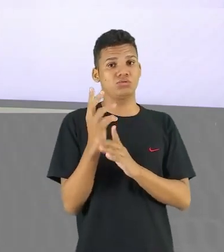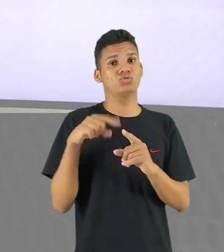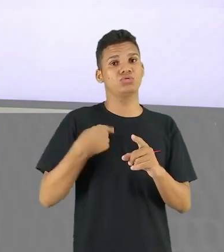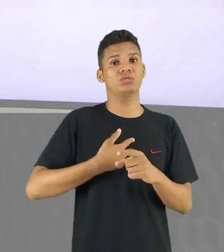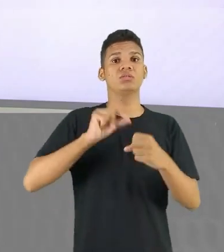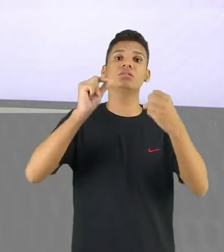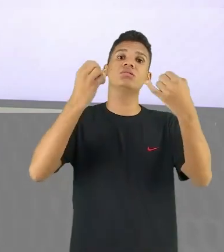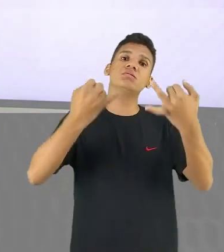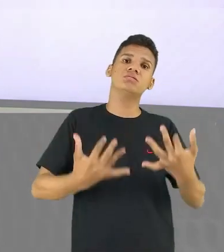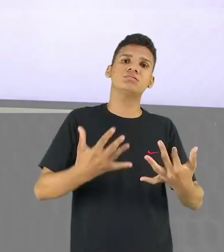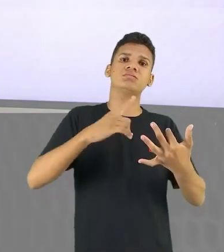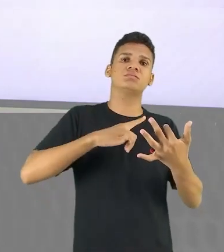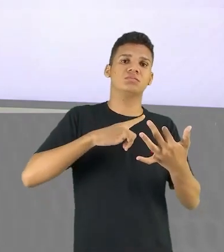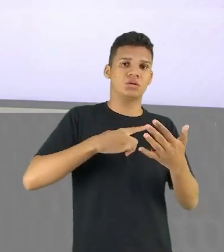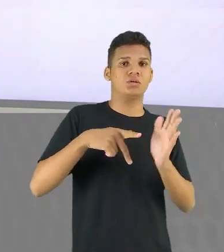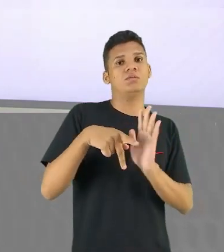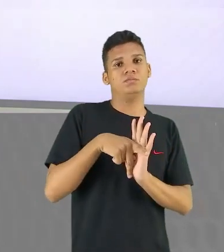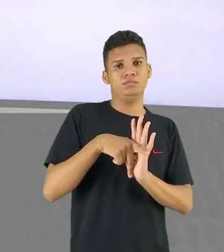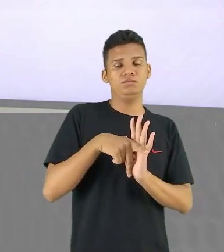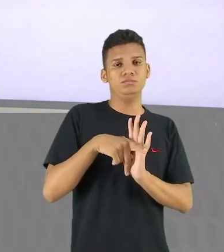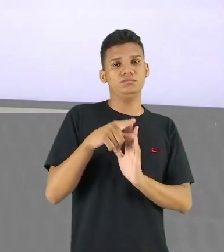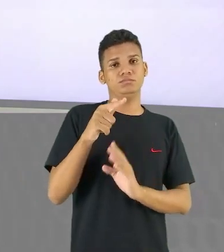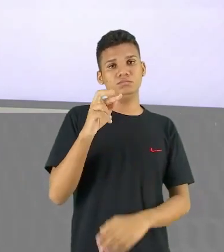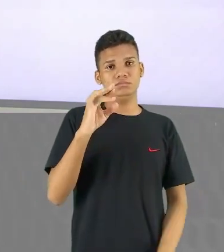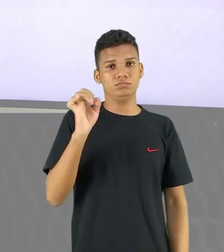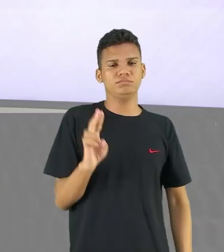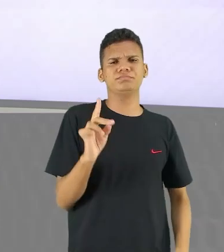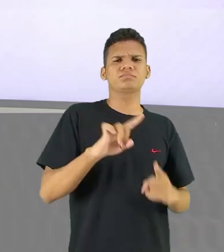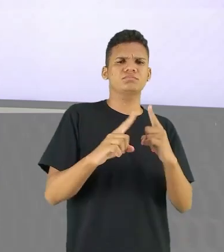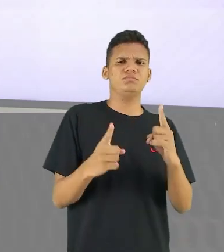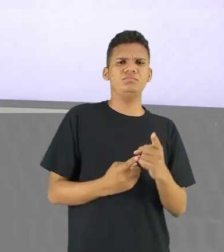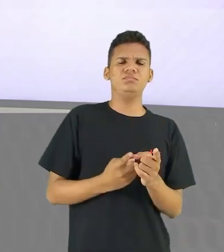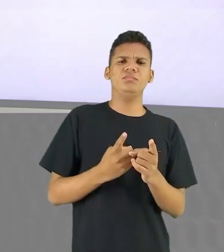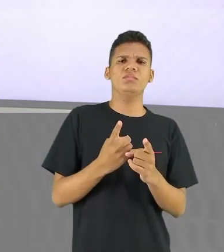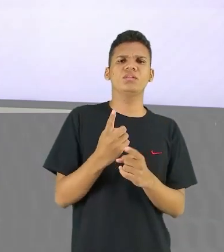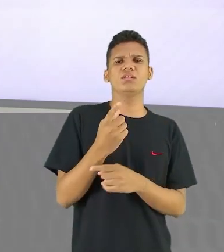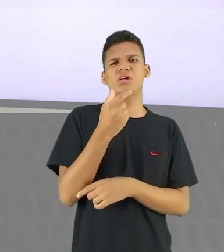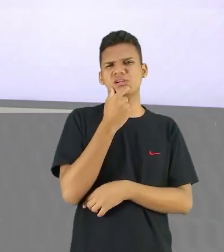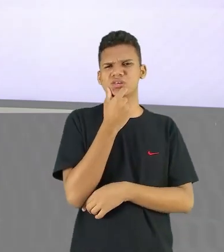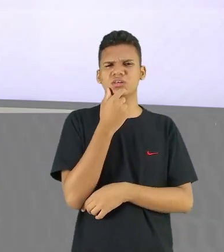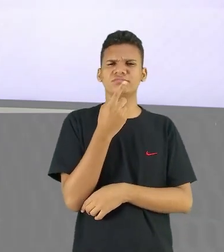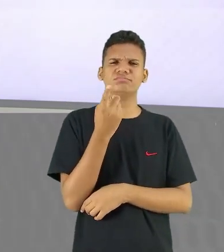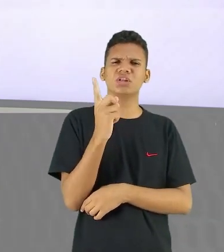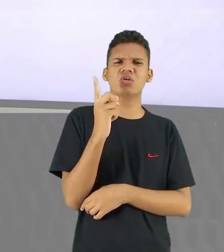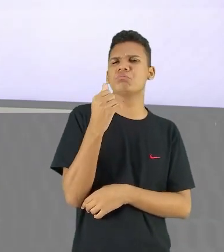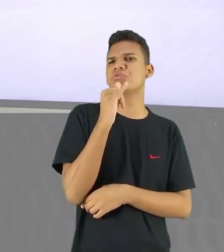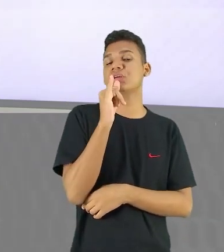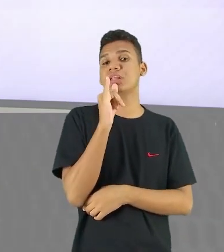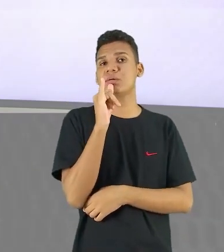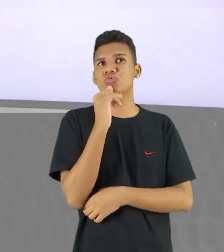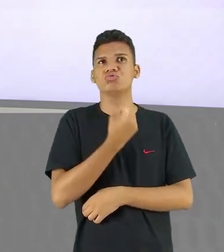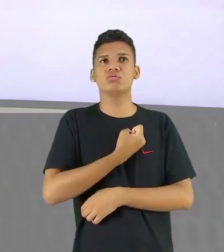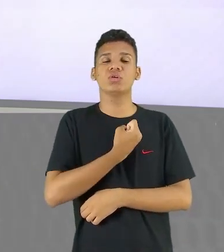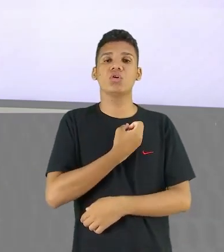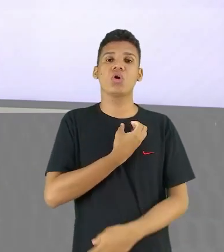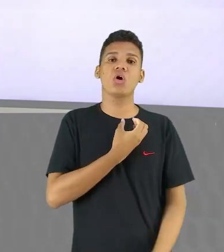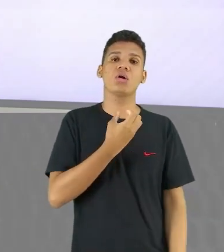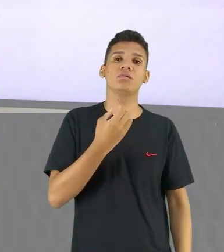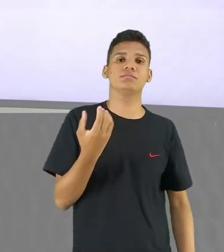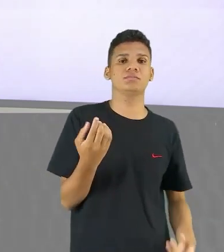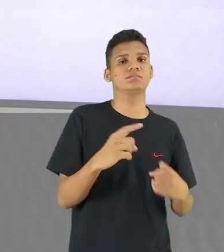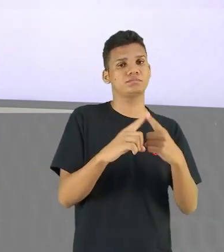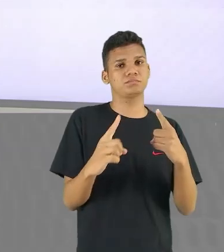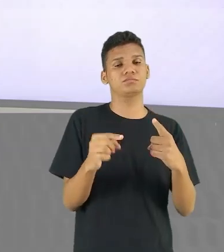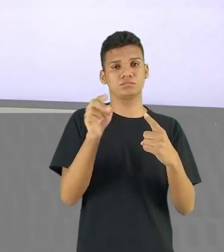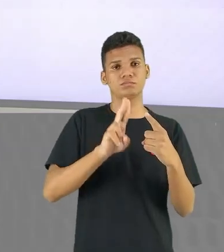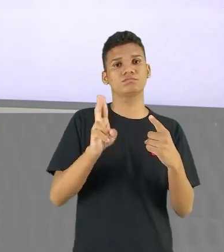né, o grau, o símbolo do grau. Em inglês, você não usa o número do grau para falar de números ordinais. Você usa